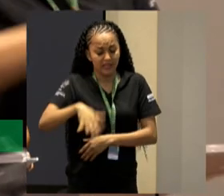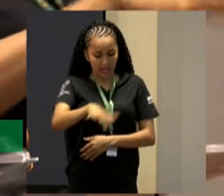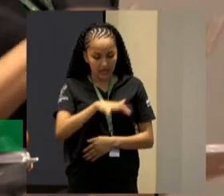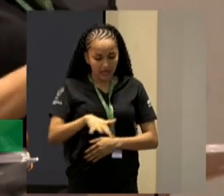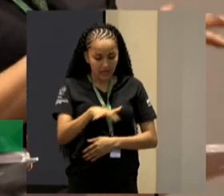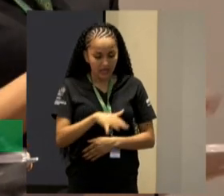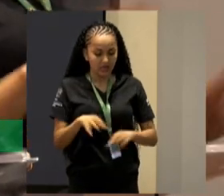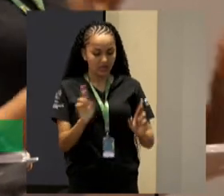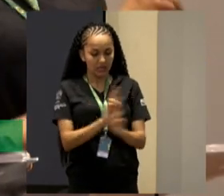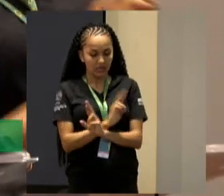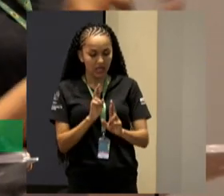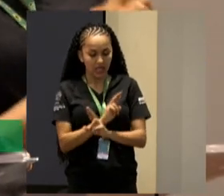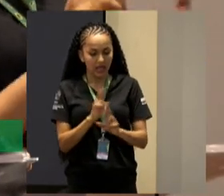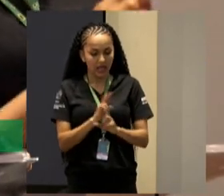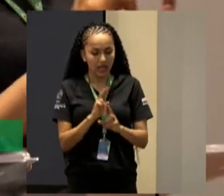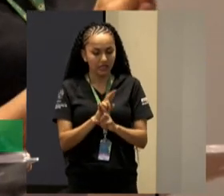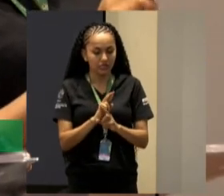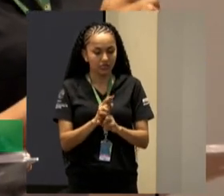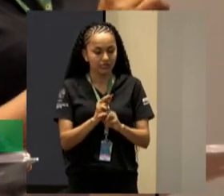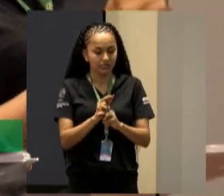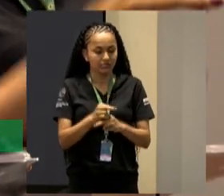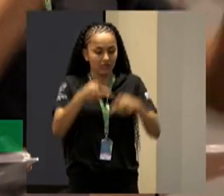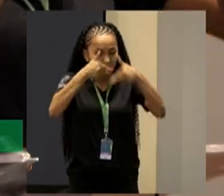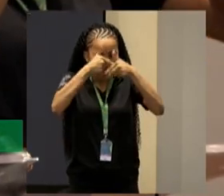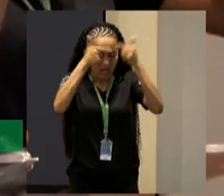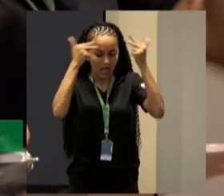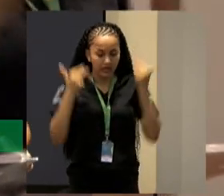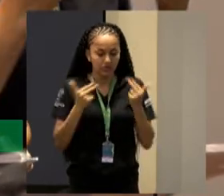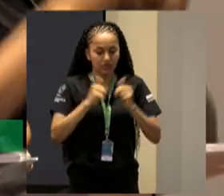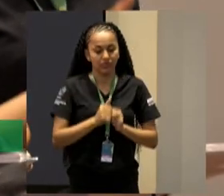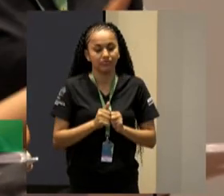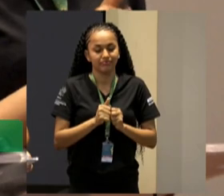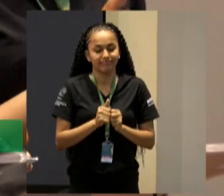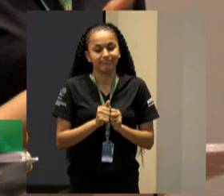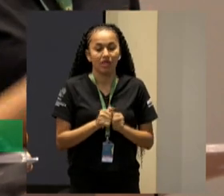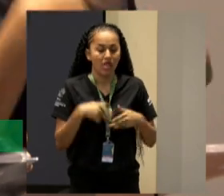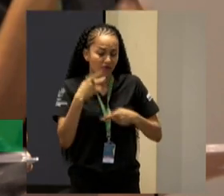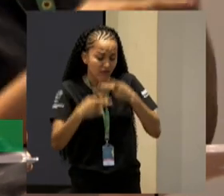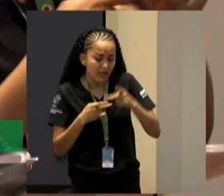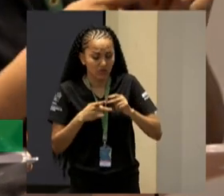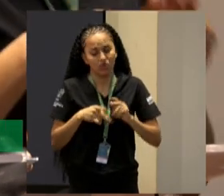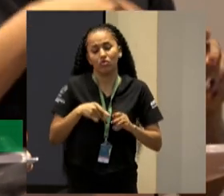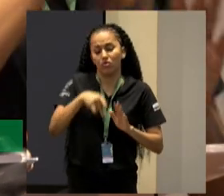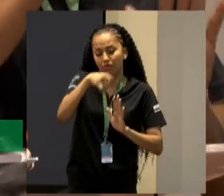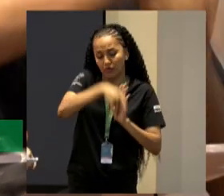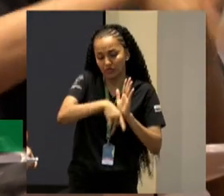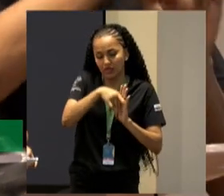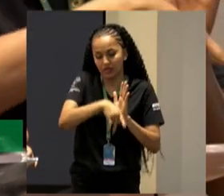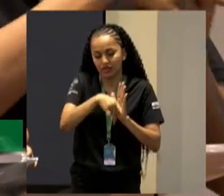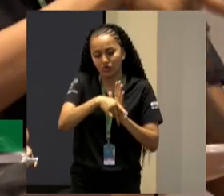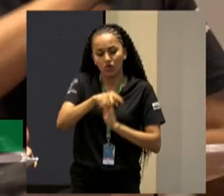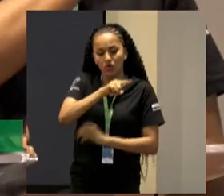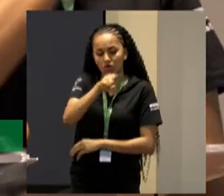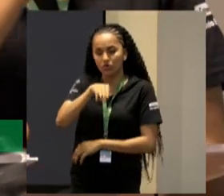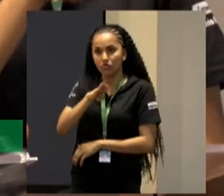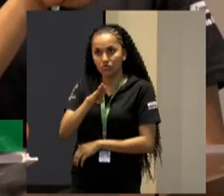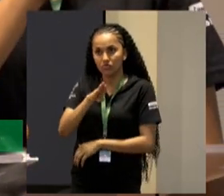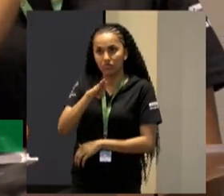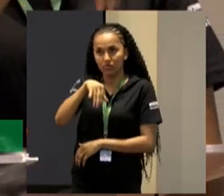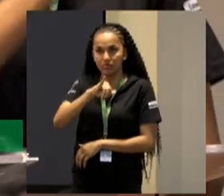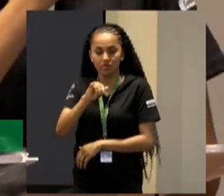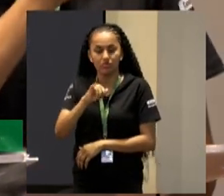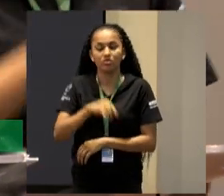campo das relações étnico-raciais formalizadas no ensino público. Eu falo do projeto Zumbi dos Palmares, coordenado